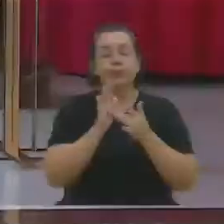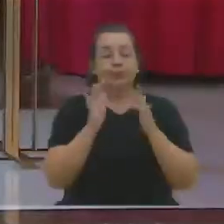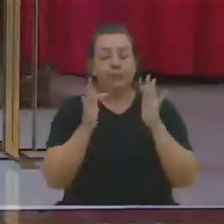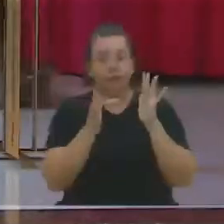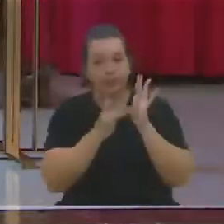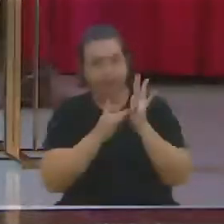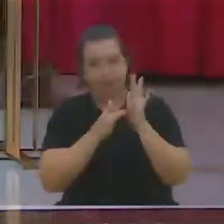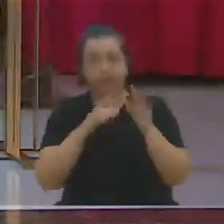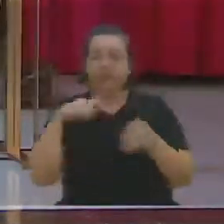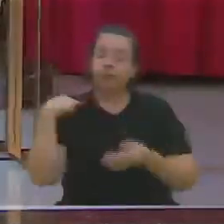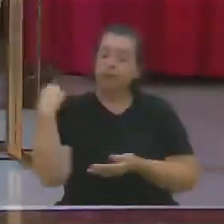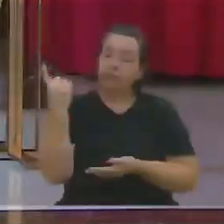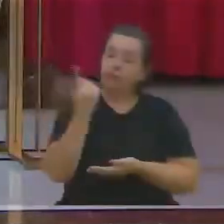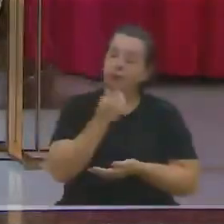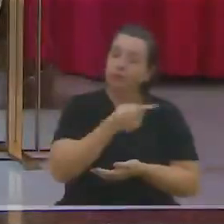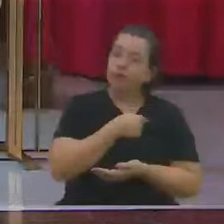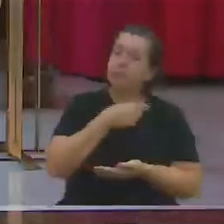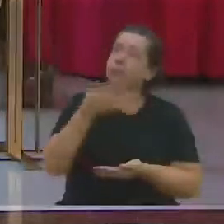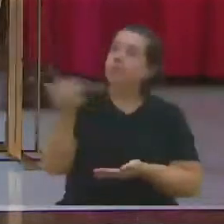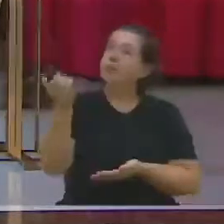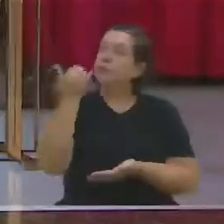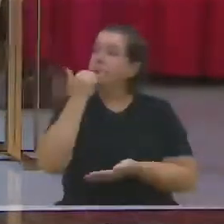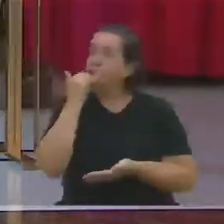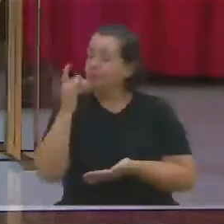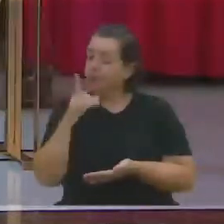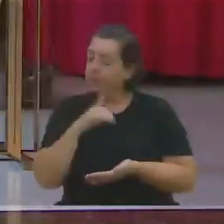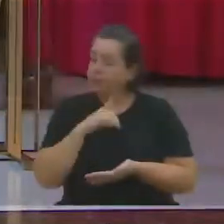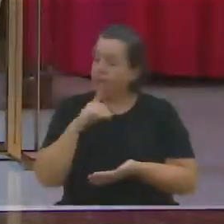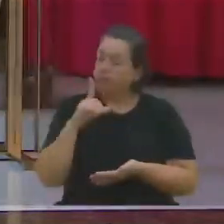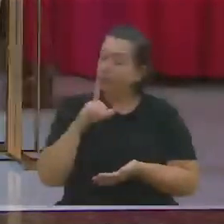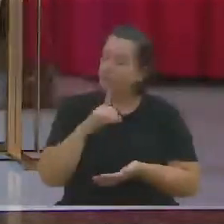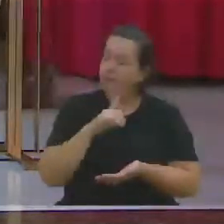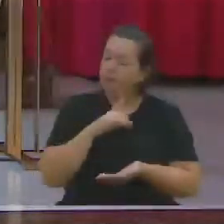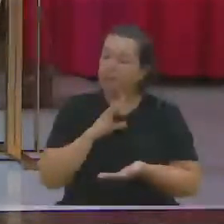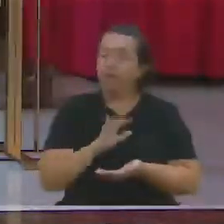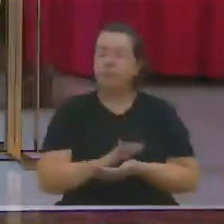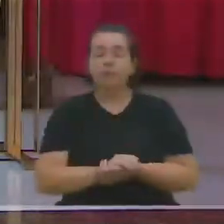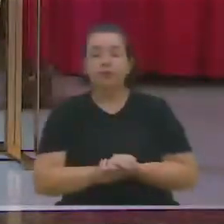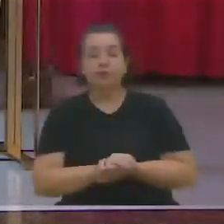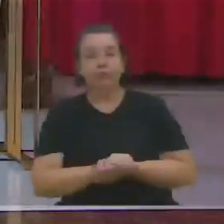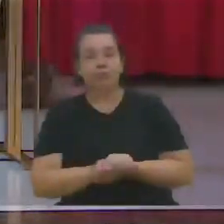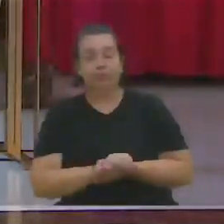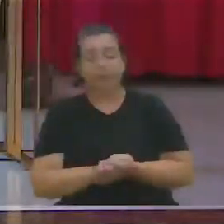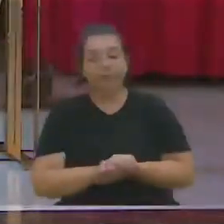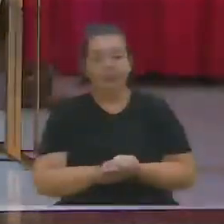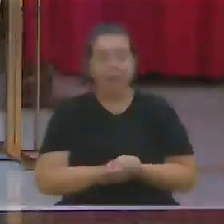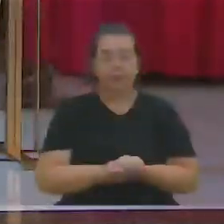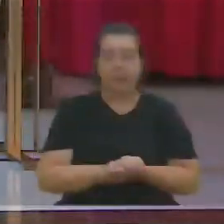nós. Cristo Jesus, piedade de